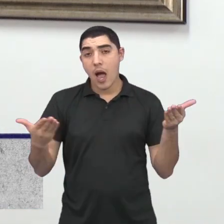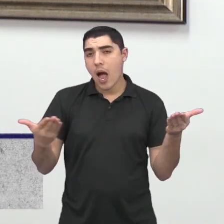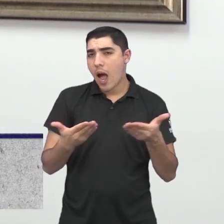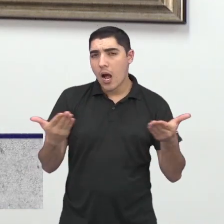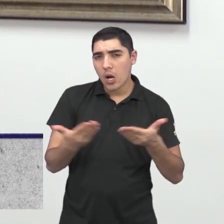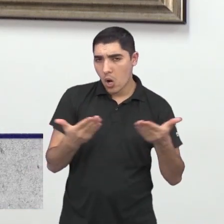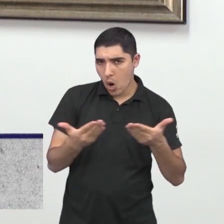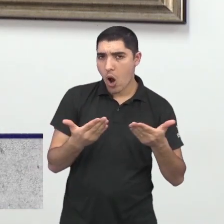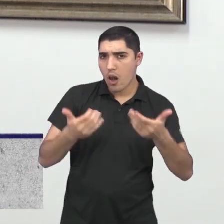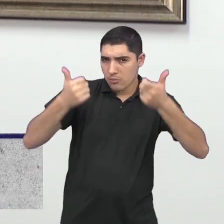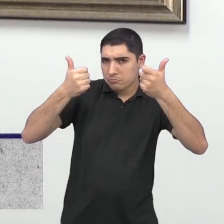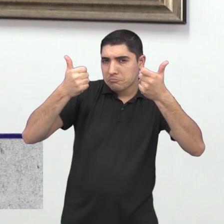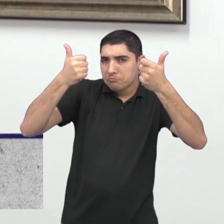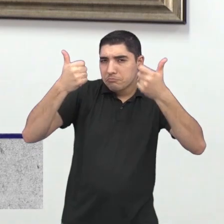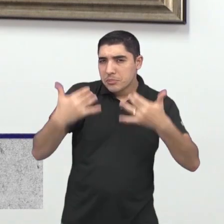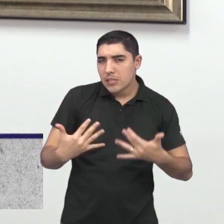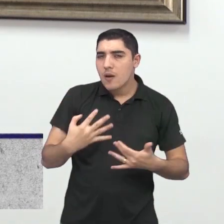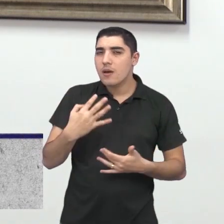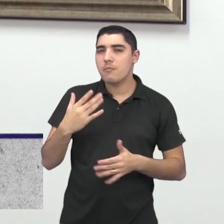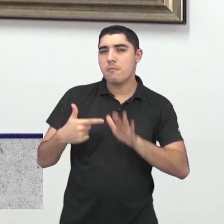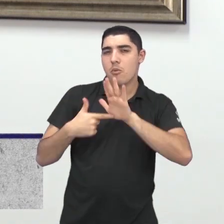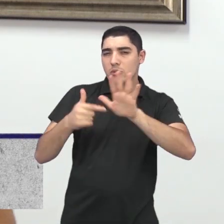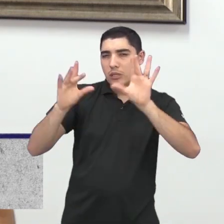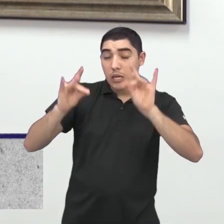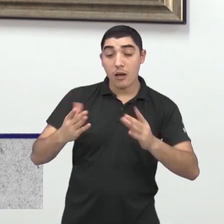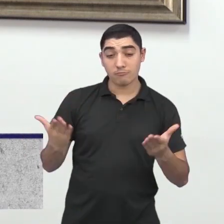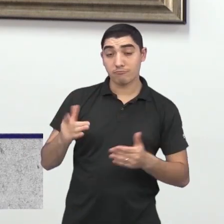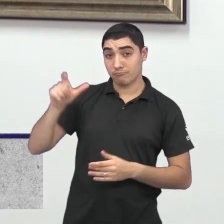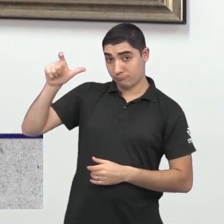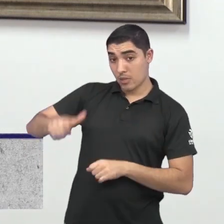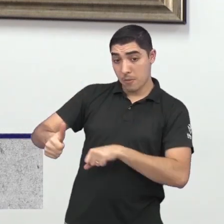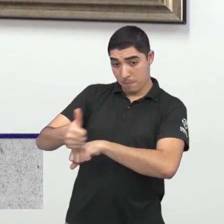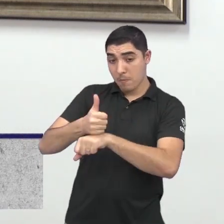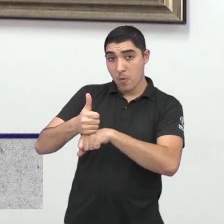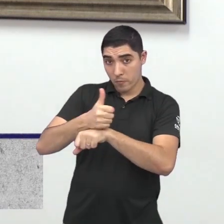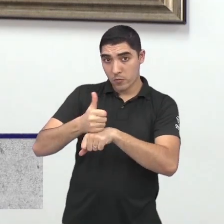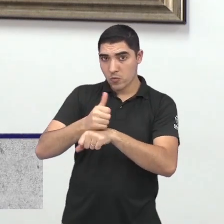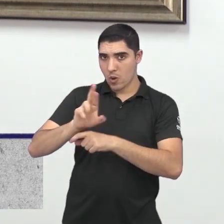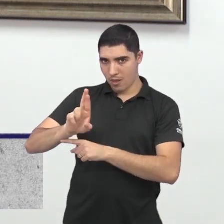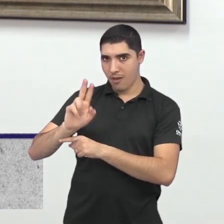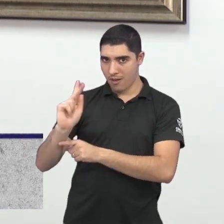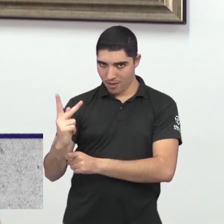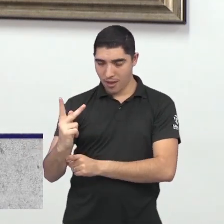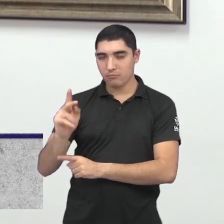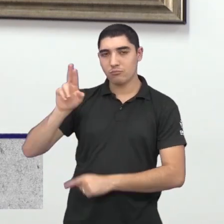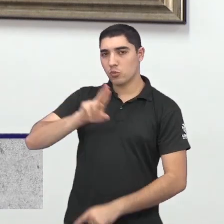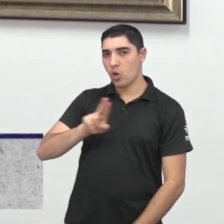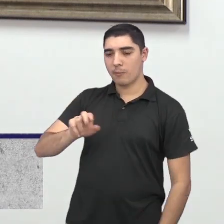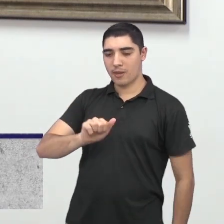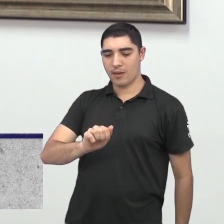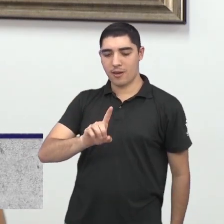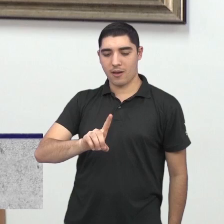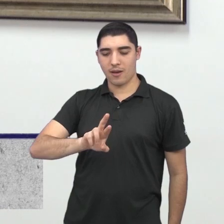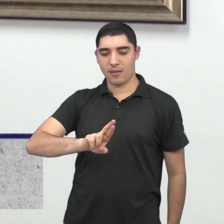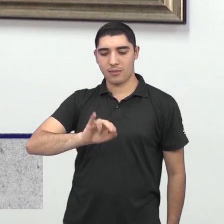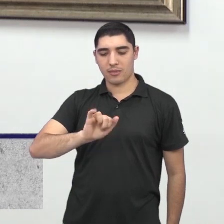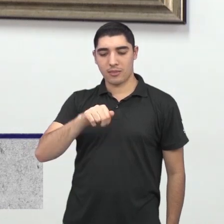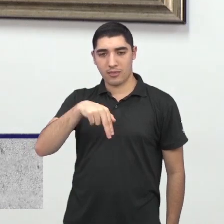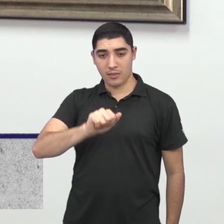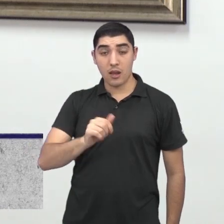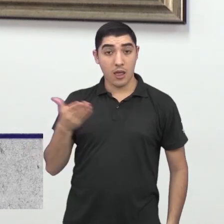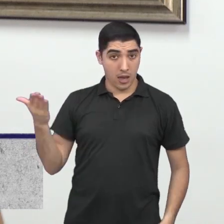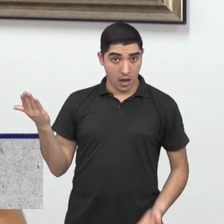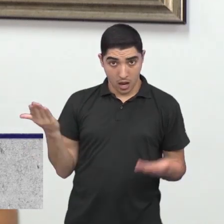um pouquinho mais para a gente, para dar alguns detalhes, eu vou chamar então a especialista em RH, Adriana